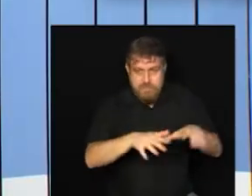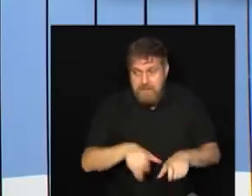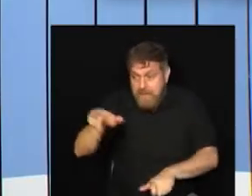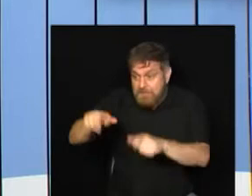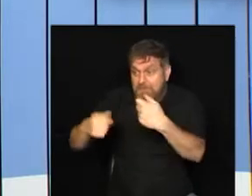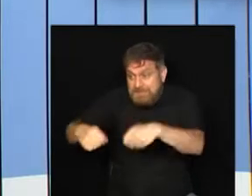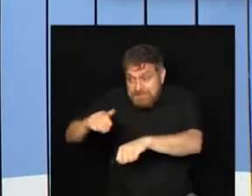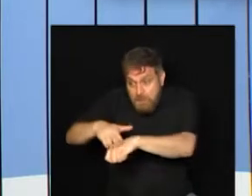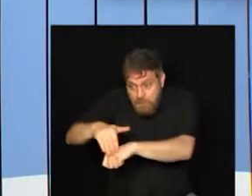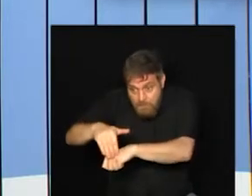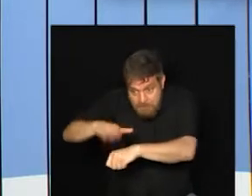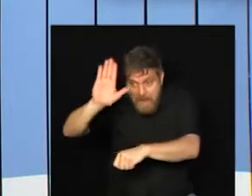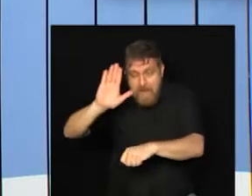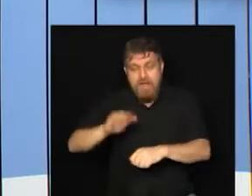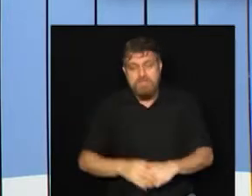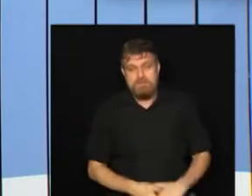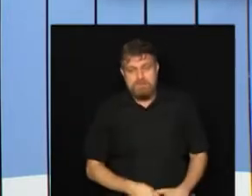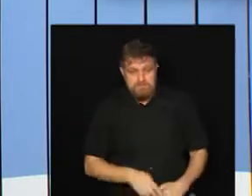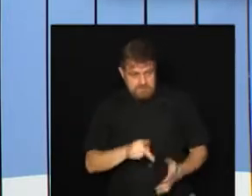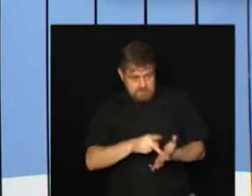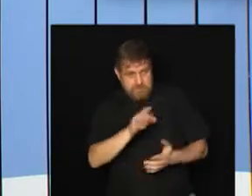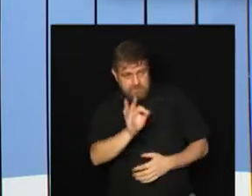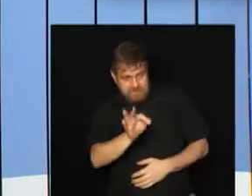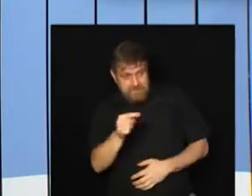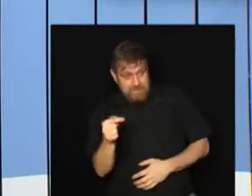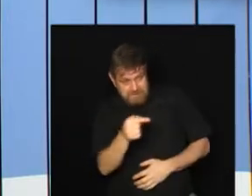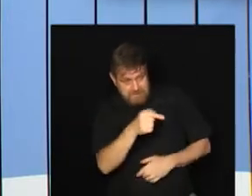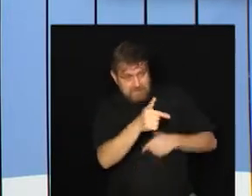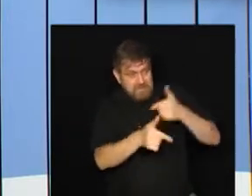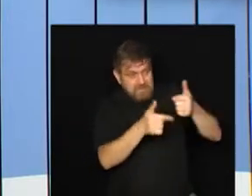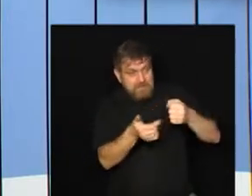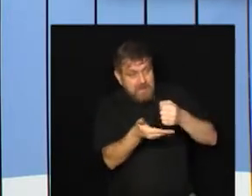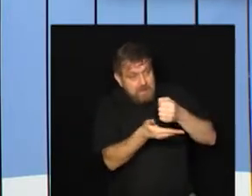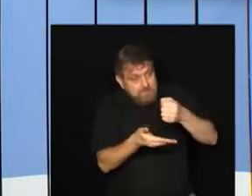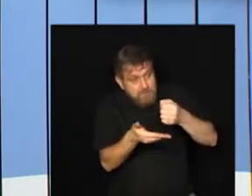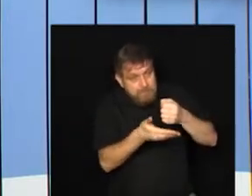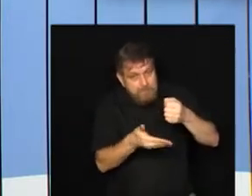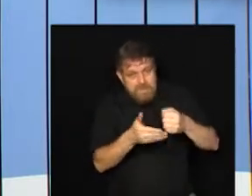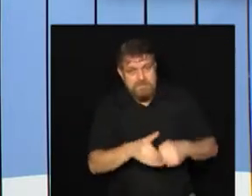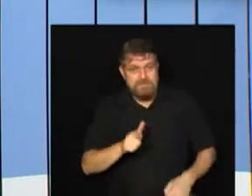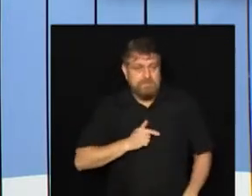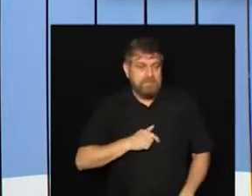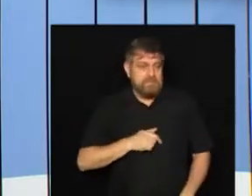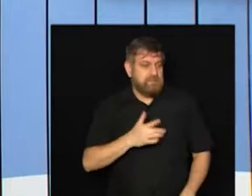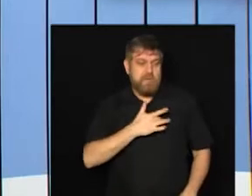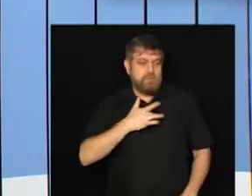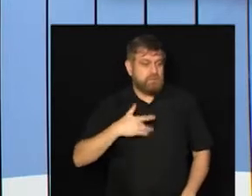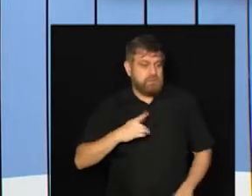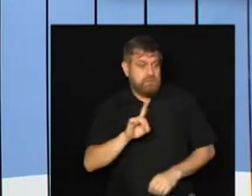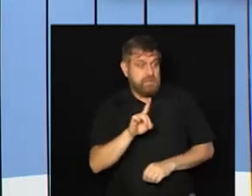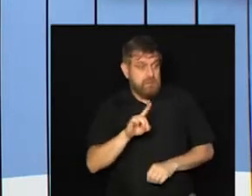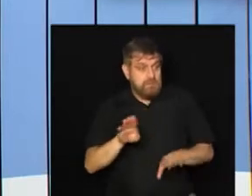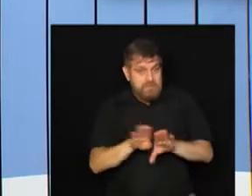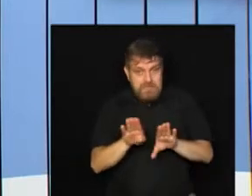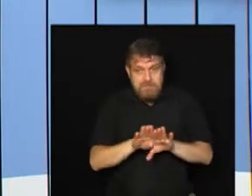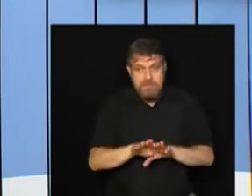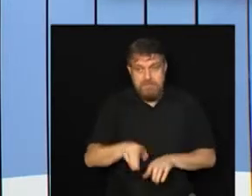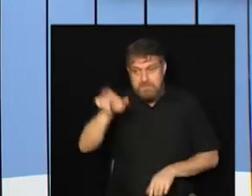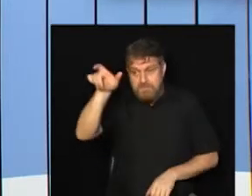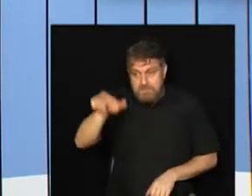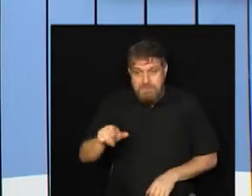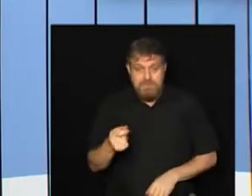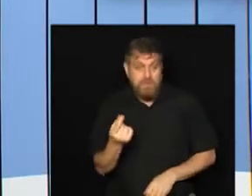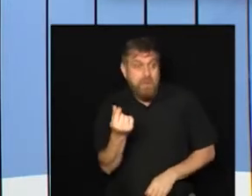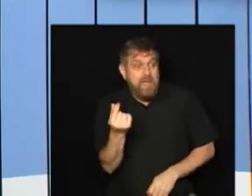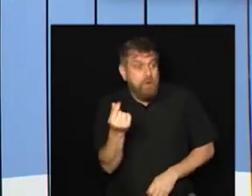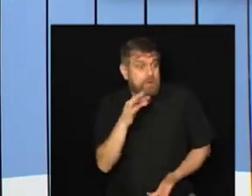necessidades aumentaram, né, Márcia? Então, vocês também tiveram esse trabalho fundamental que vai muito além da saúde, né? Já entra também na questão da